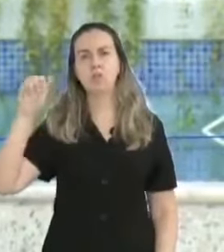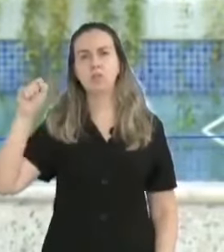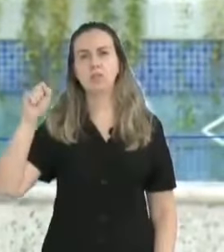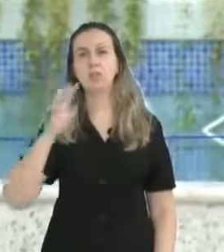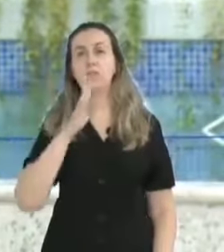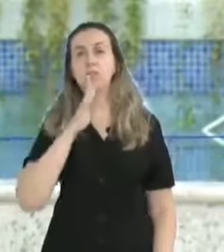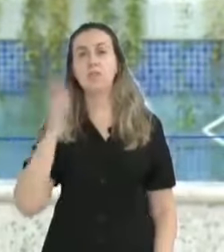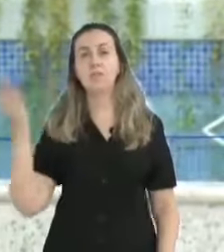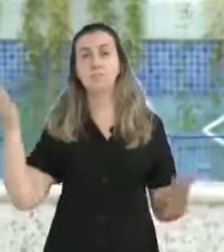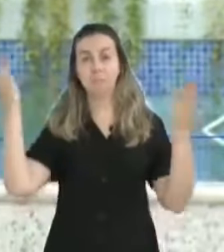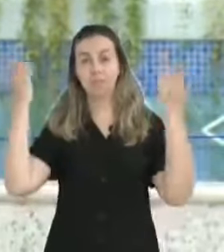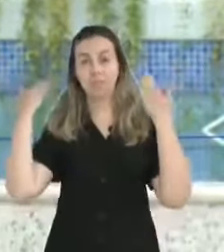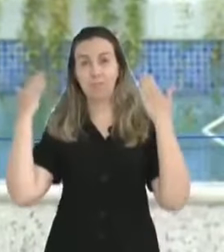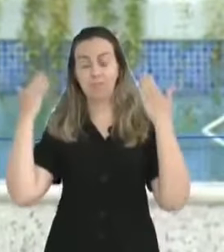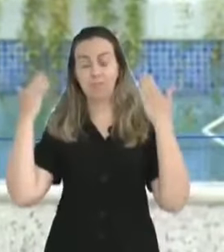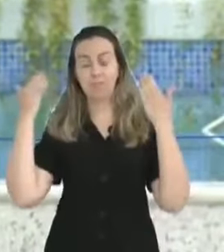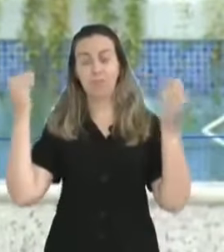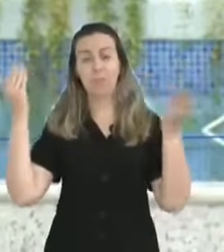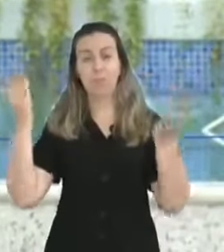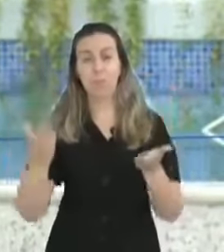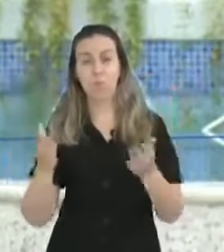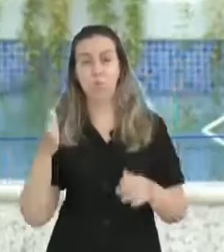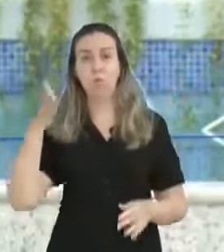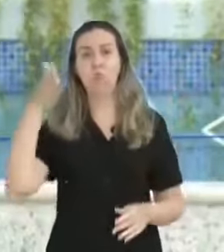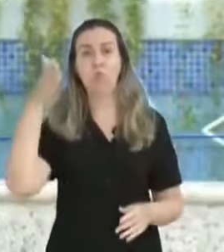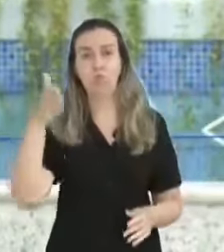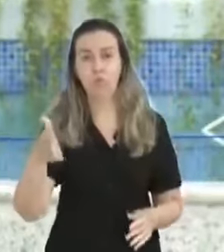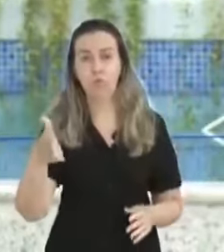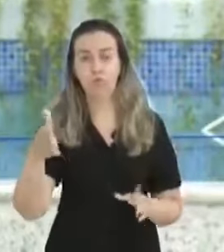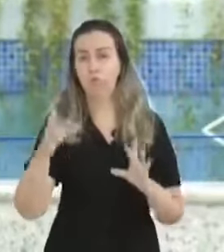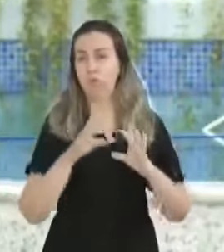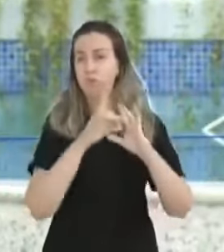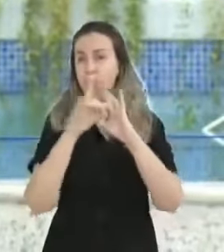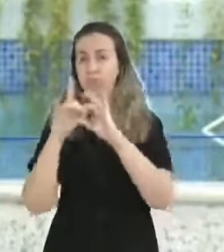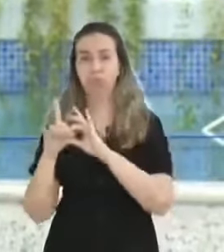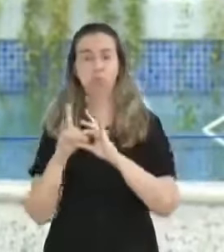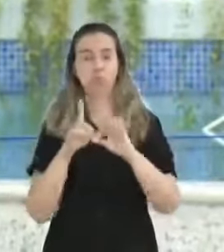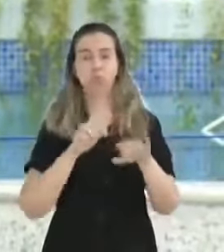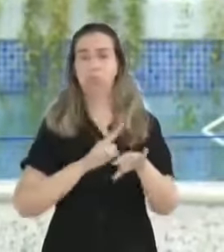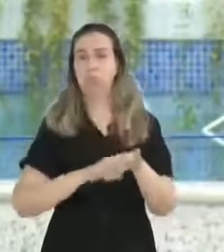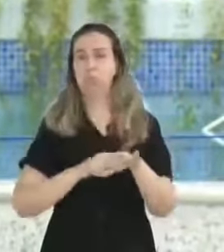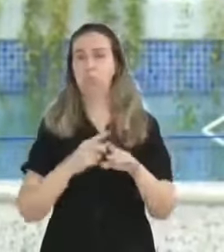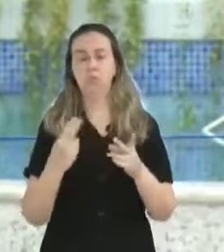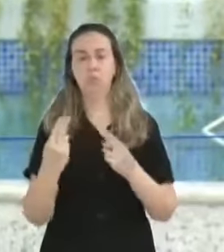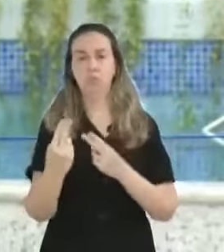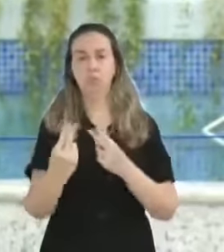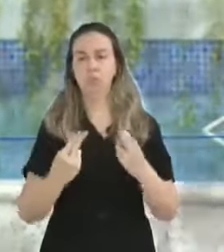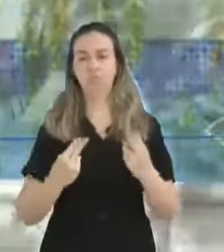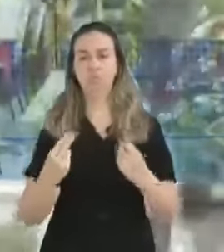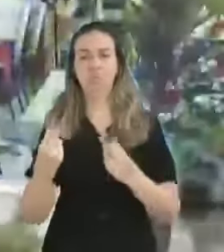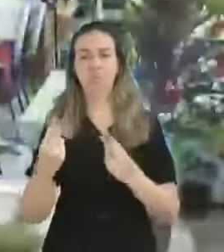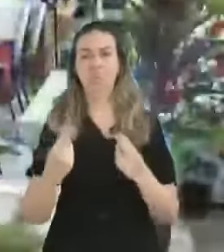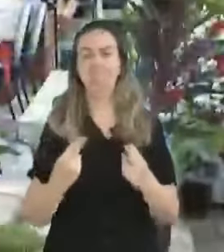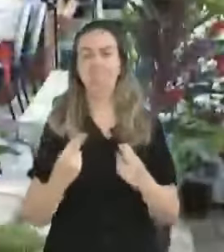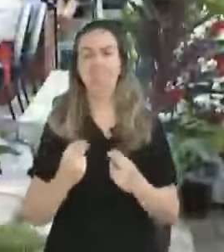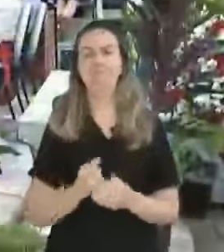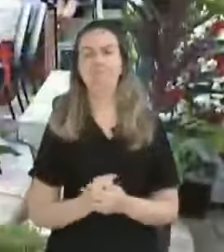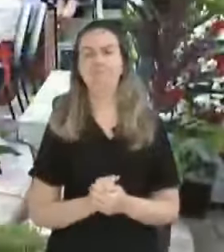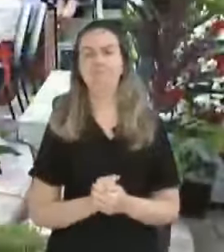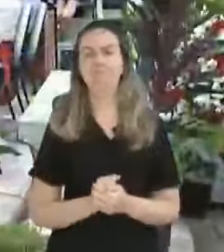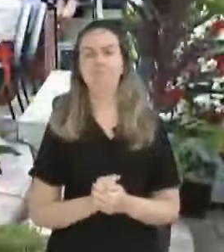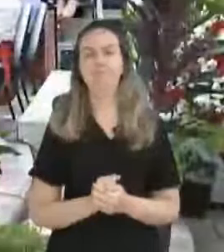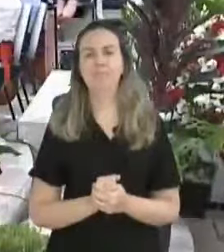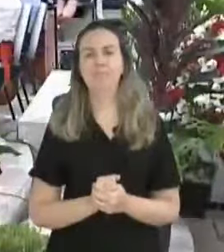passado, presente e futuro ao mesmo tempo. Por isso que ele é retratado no livro